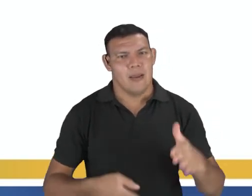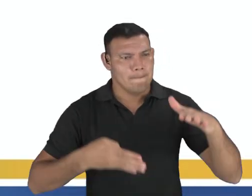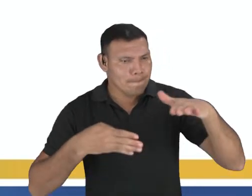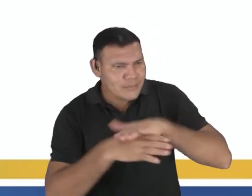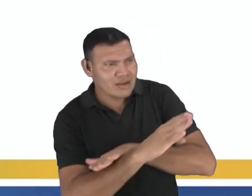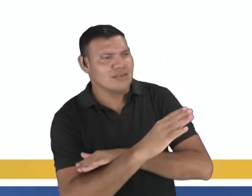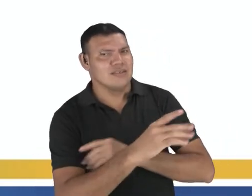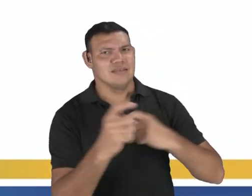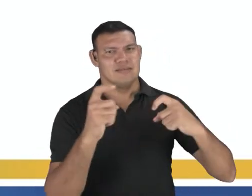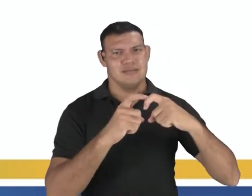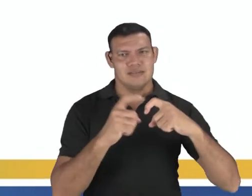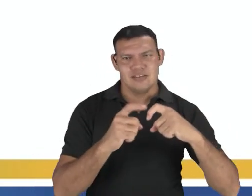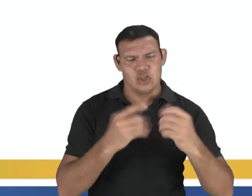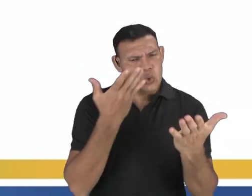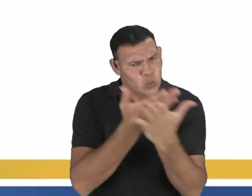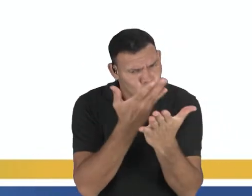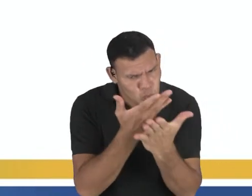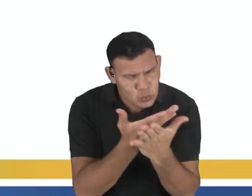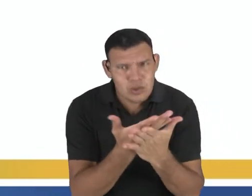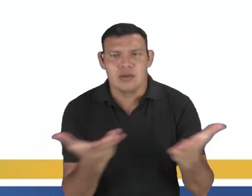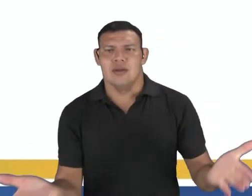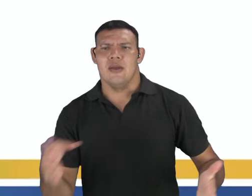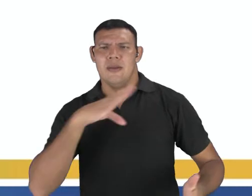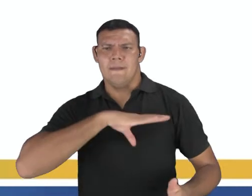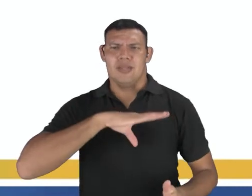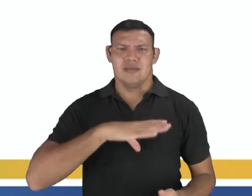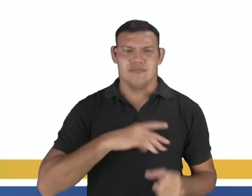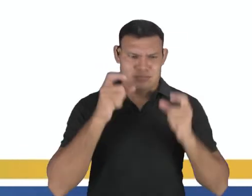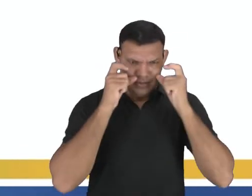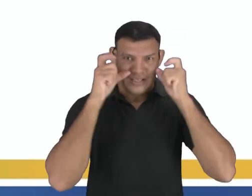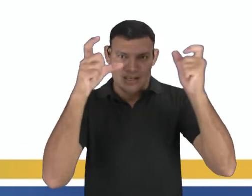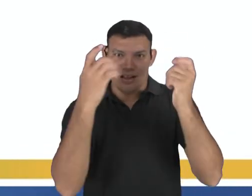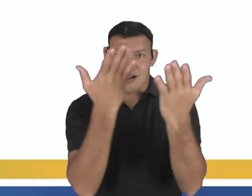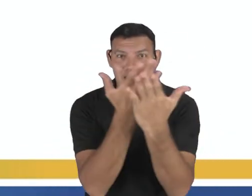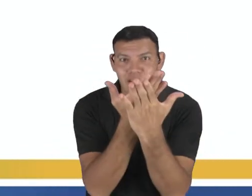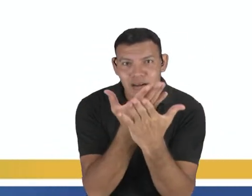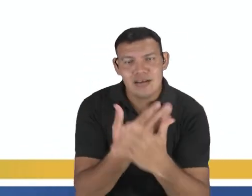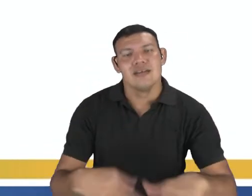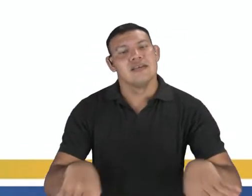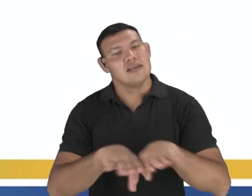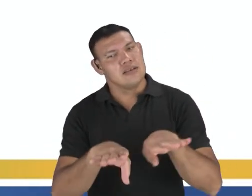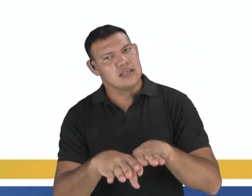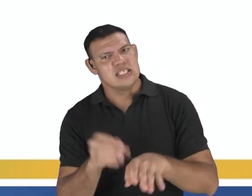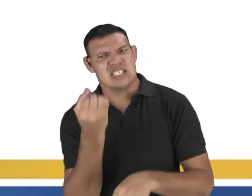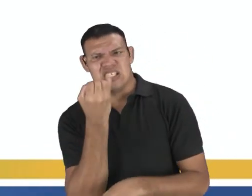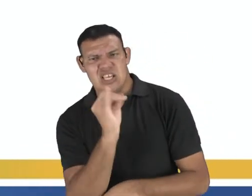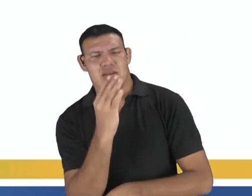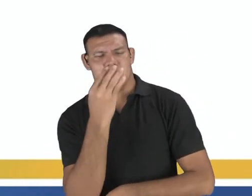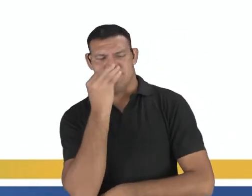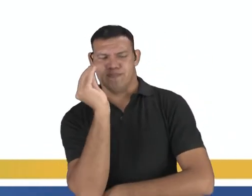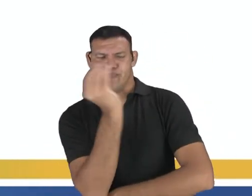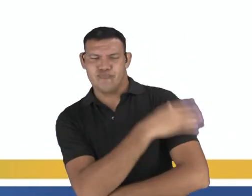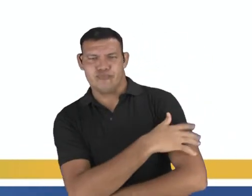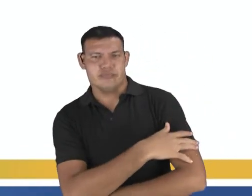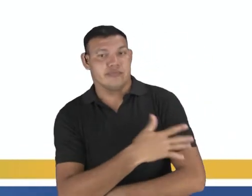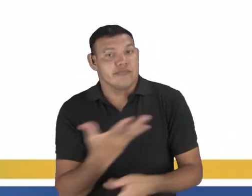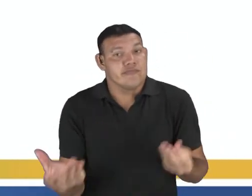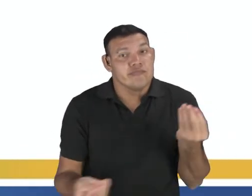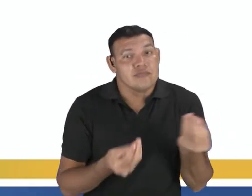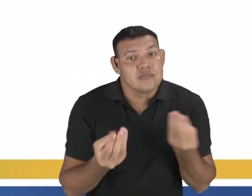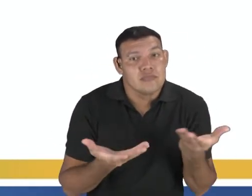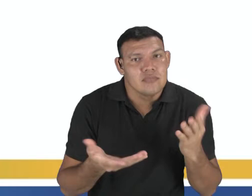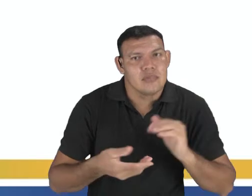fazer. Eu quero passar em medicina. Cara, estuda, vai estudar português. Presta atenção nas aulas. Se você não